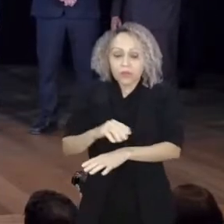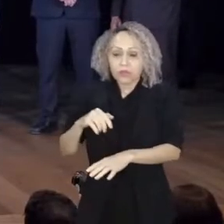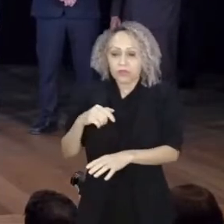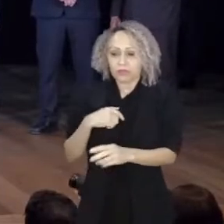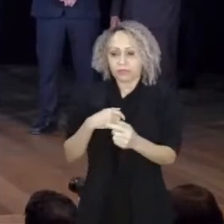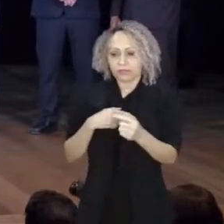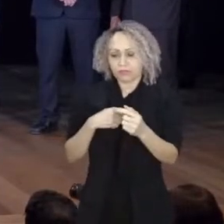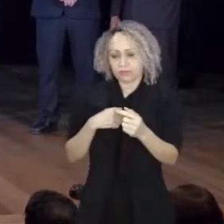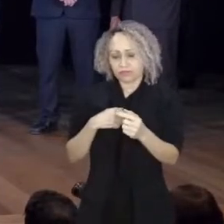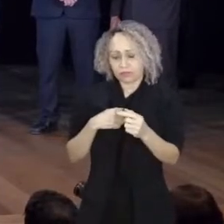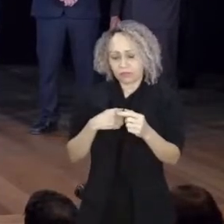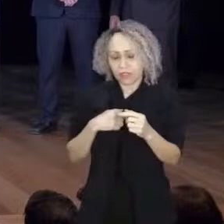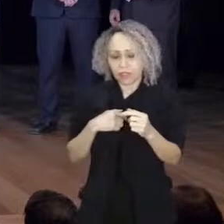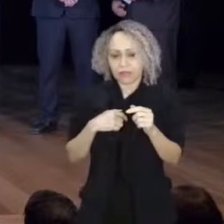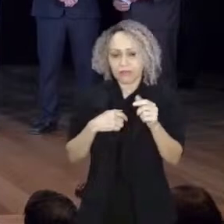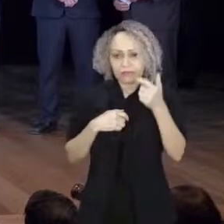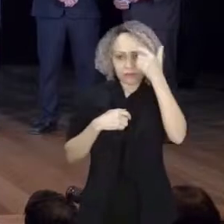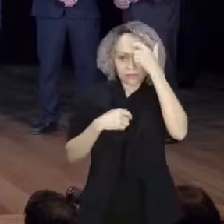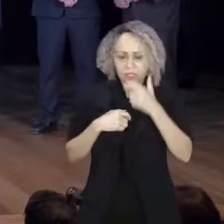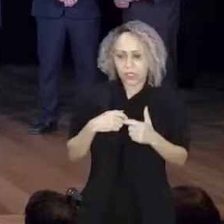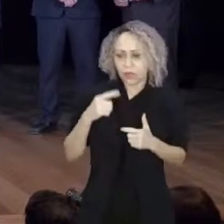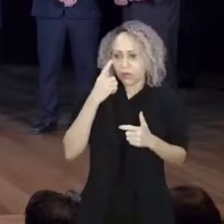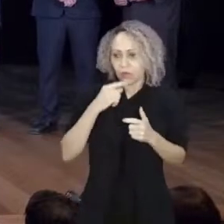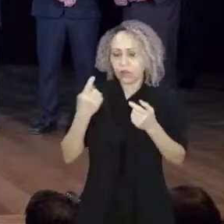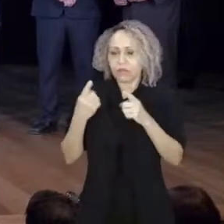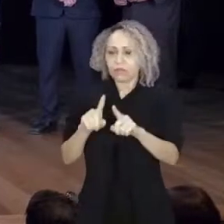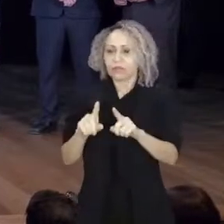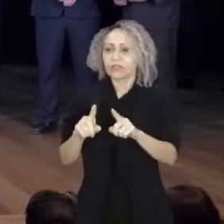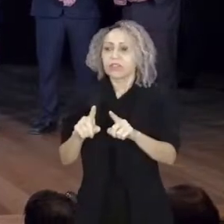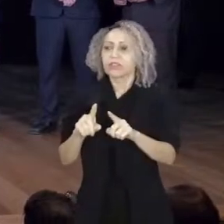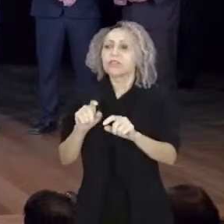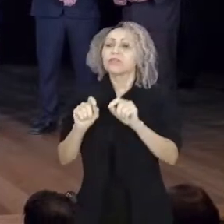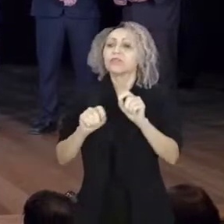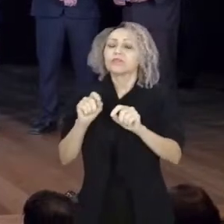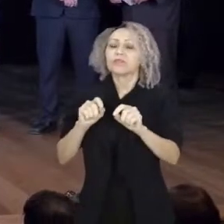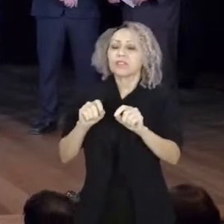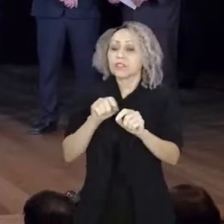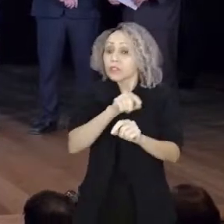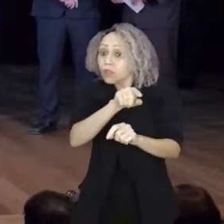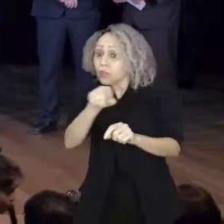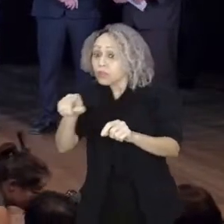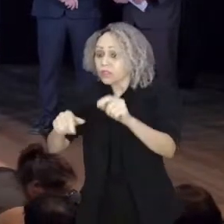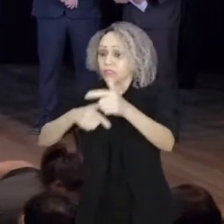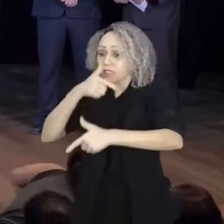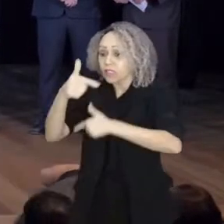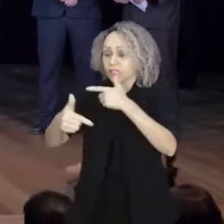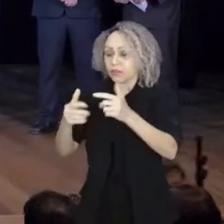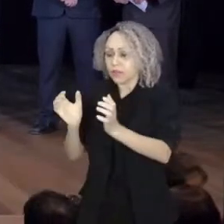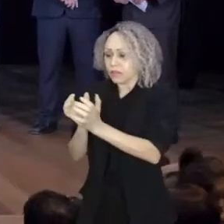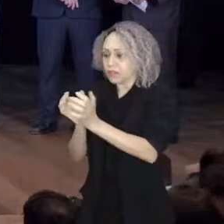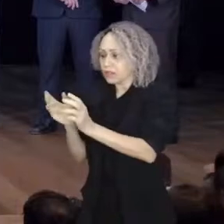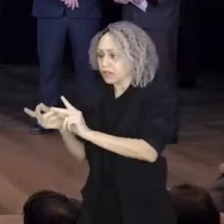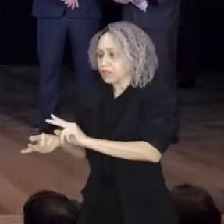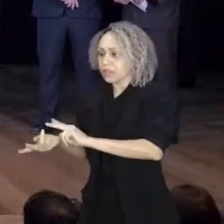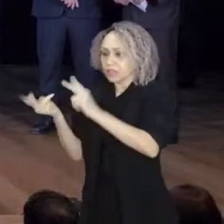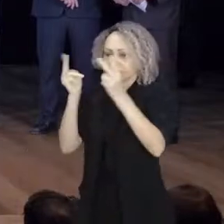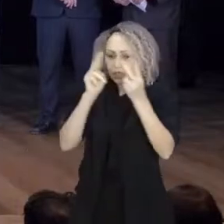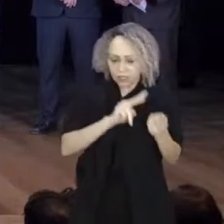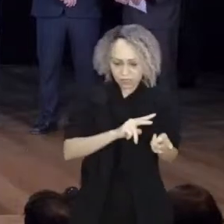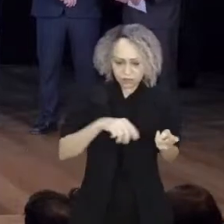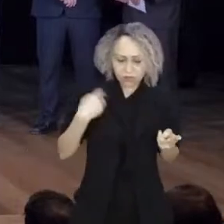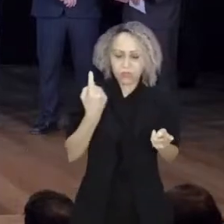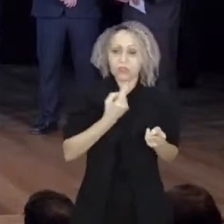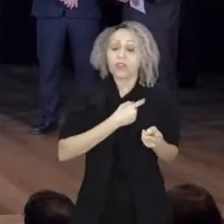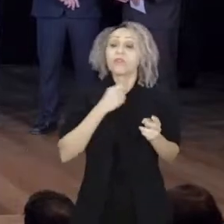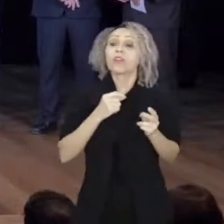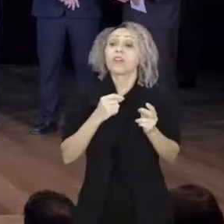as pessoas que trabalharam, a Aloysio, Mira, Belchior, e todo mundo que trabalhou na transição, nós vamos mostrar para vocês, área por